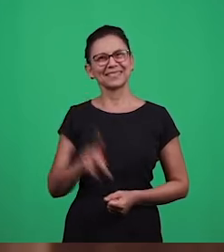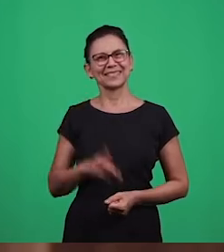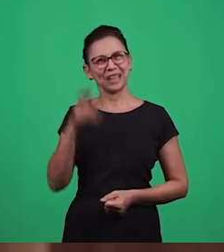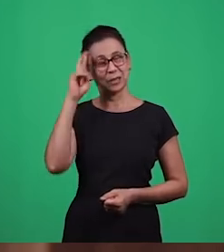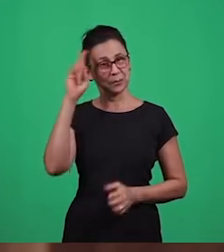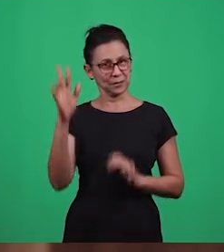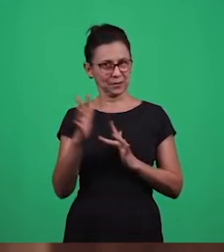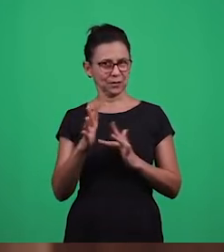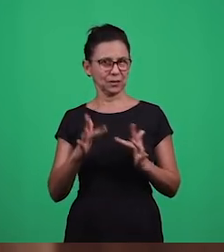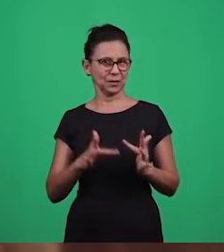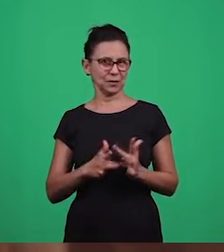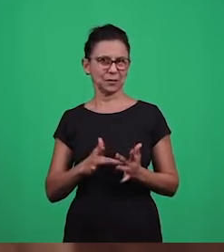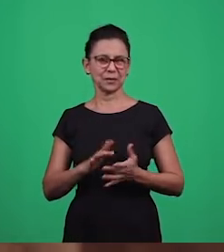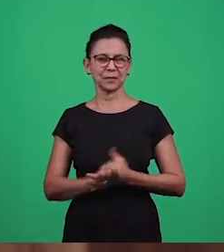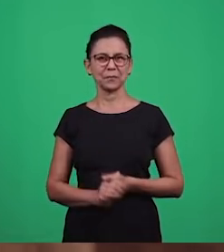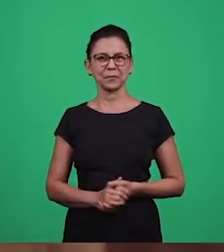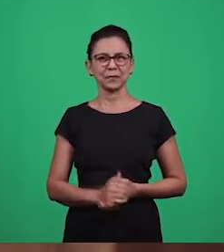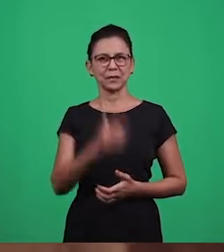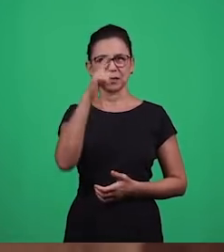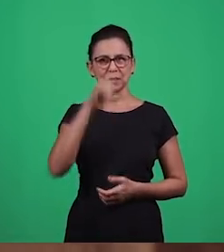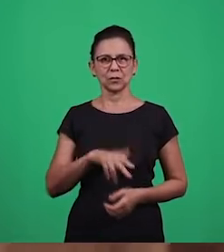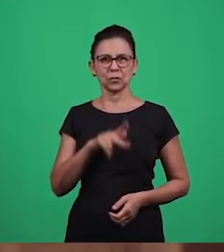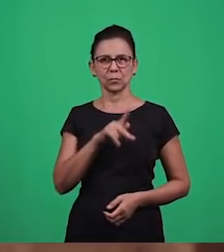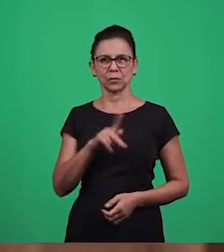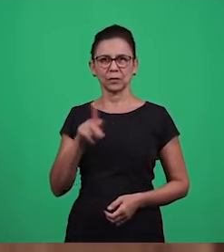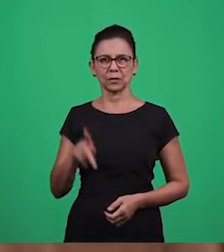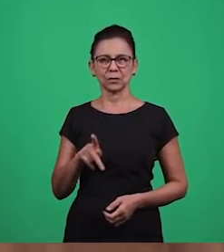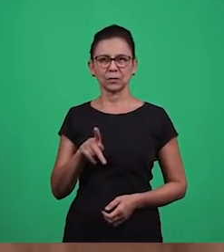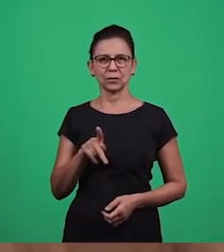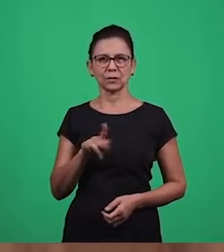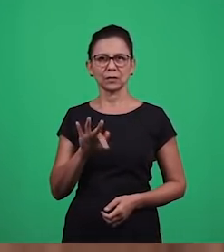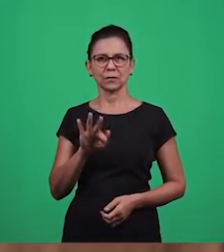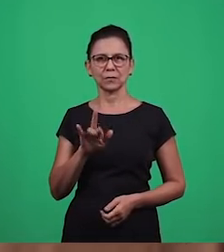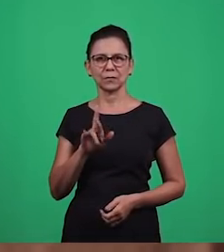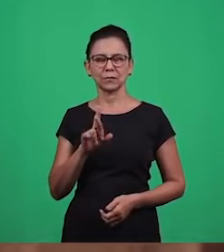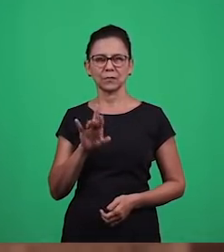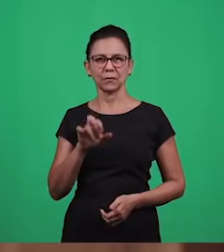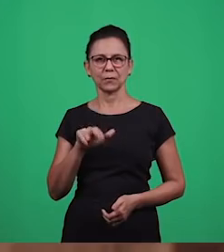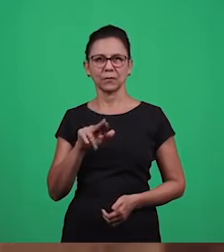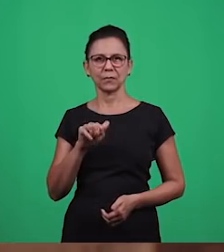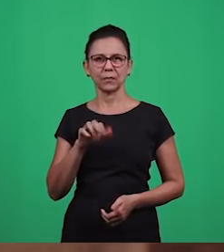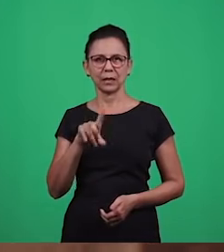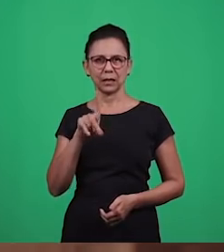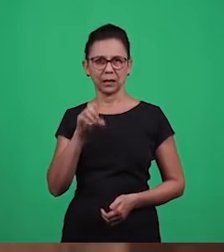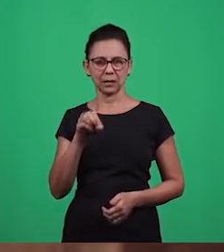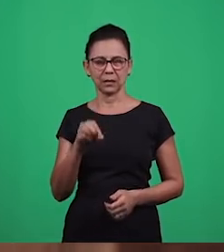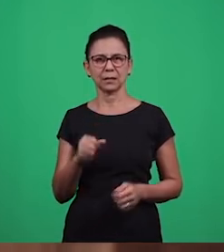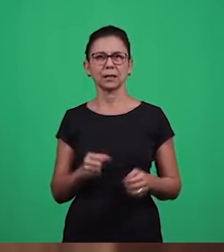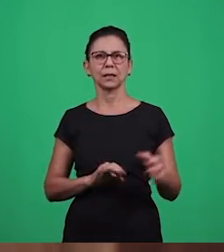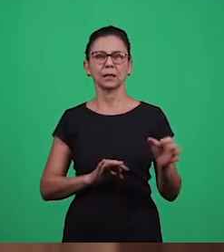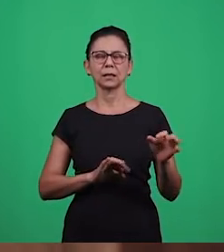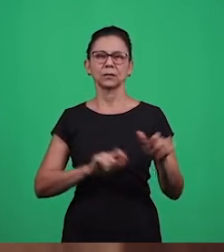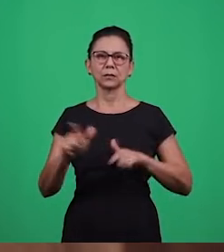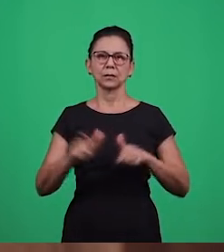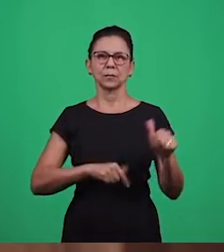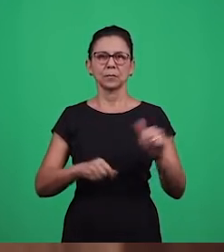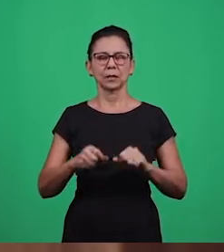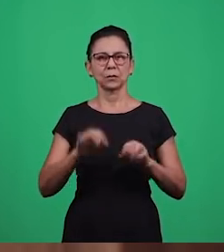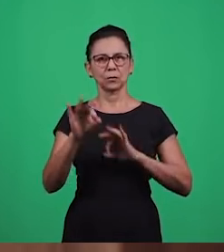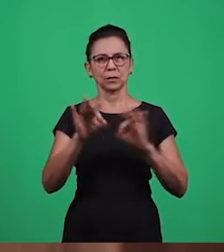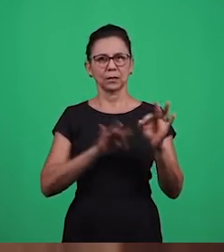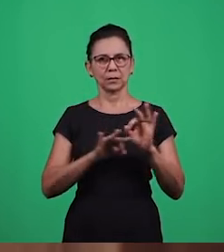A paz do Senhor Jesus. Eu sou a professora Fernanda Becali, do Grupo de Trabalho Organização e Método da Igreja